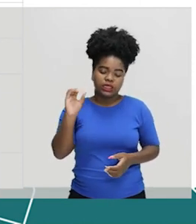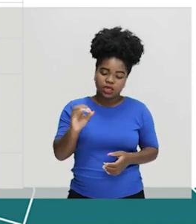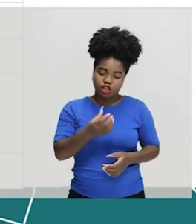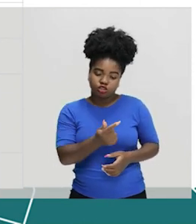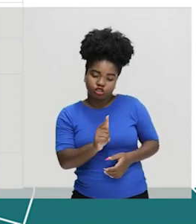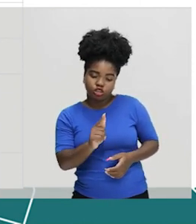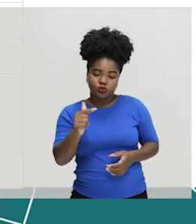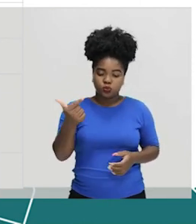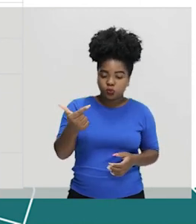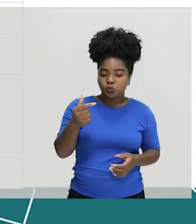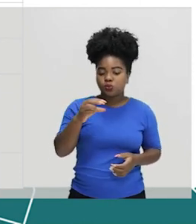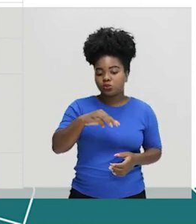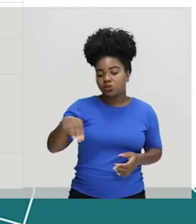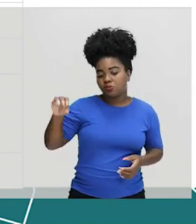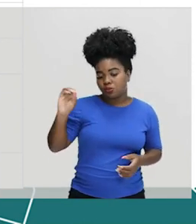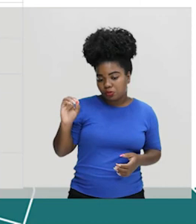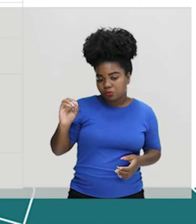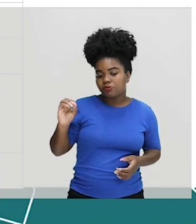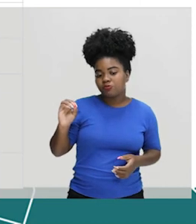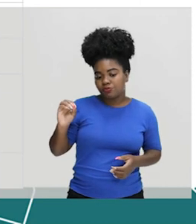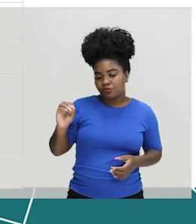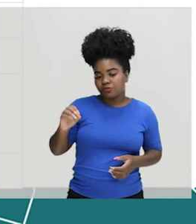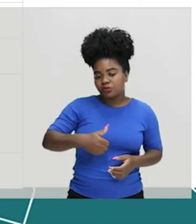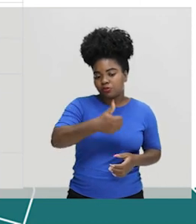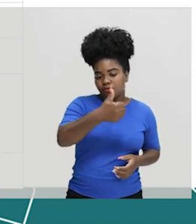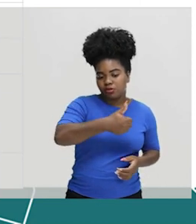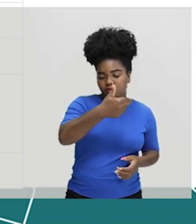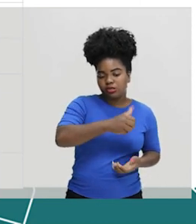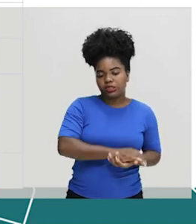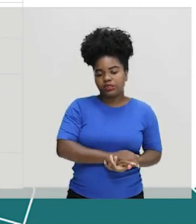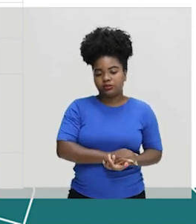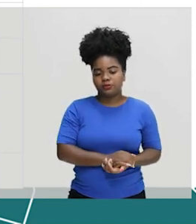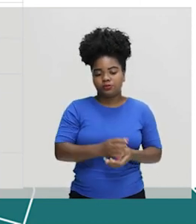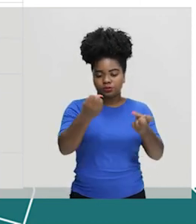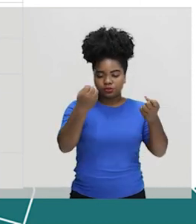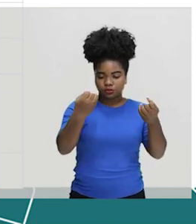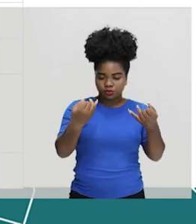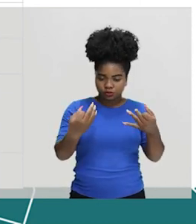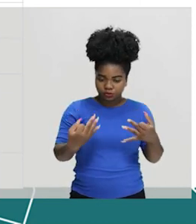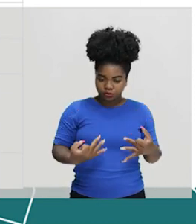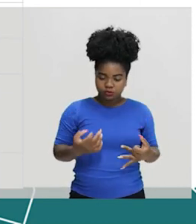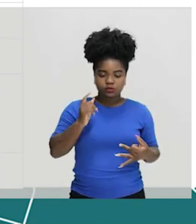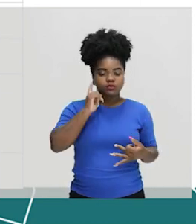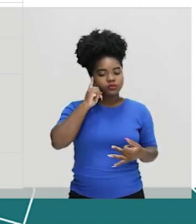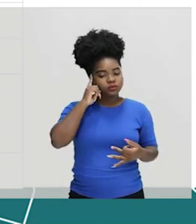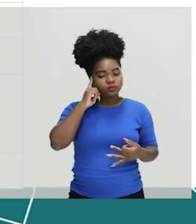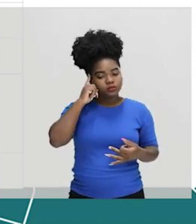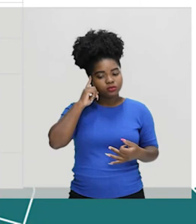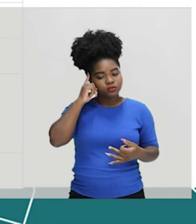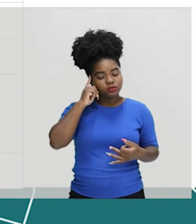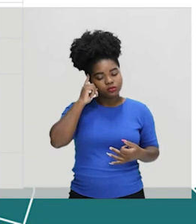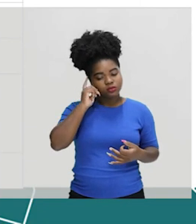G2 e o m0 né Essas essas classes espectrais elas são explicadas né quando nós fos falar aí do